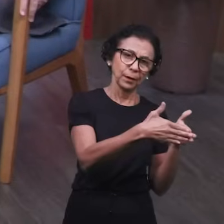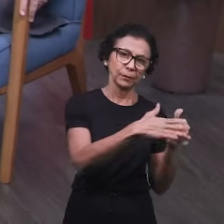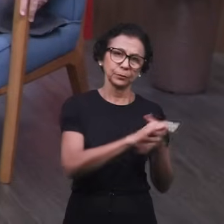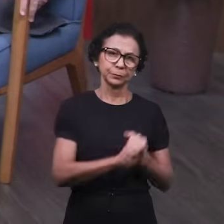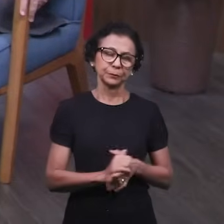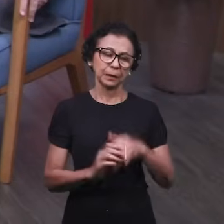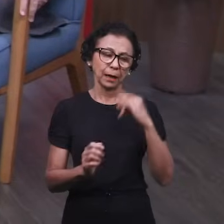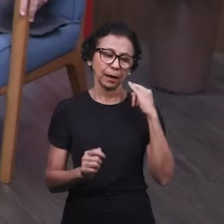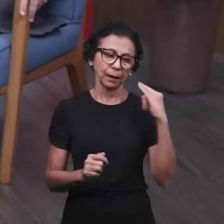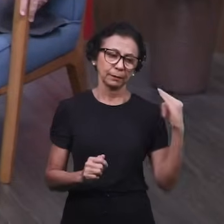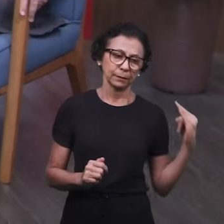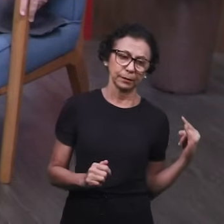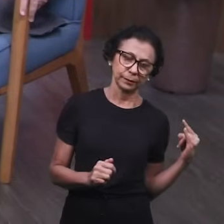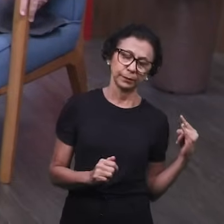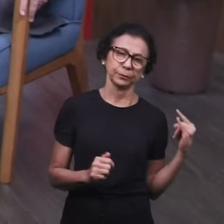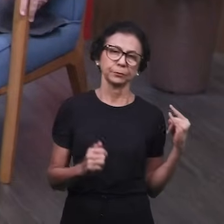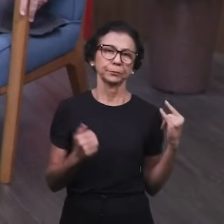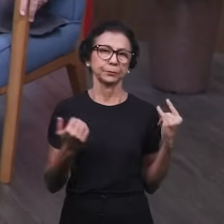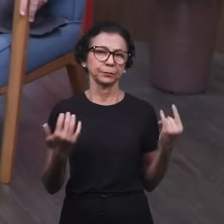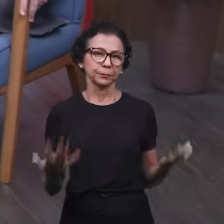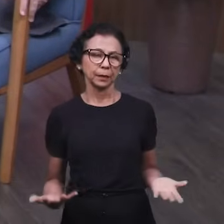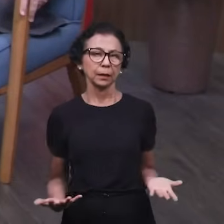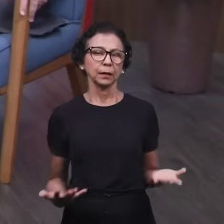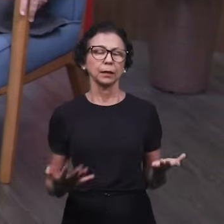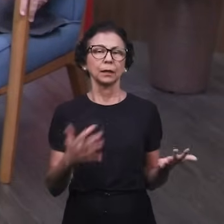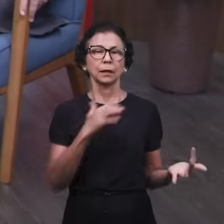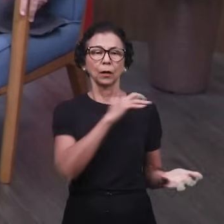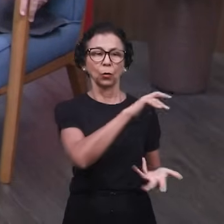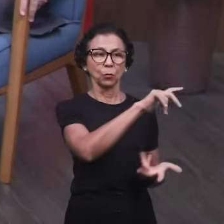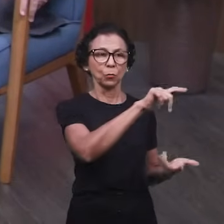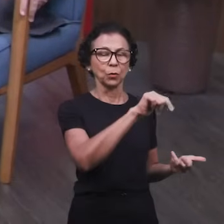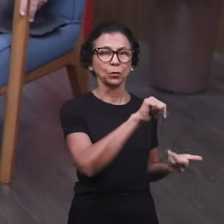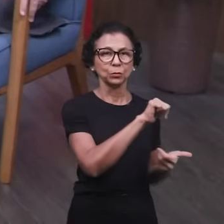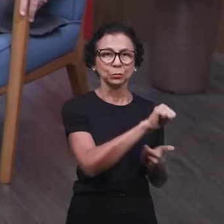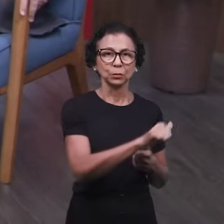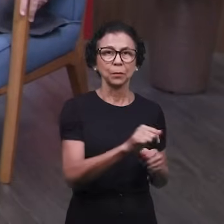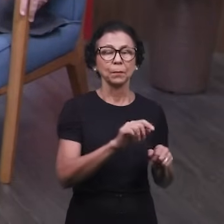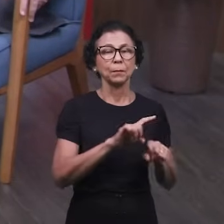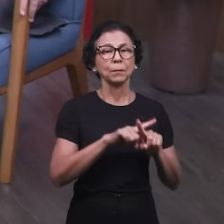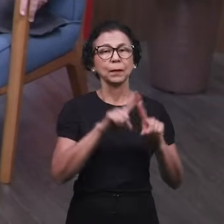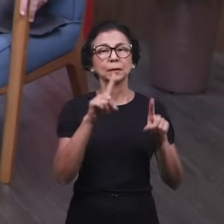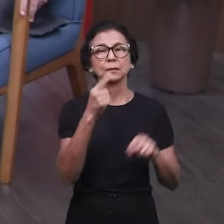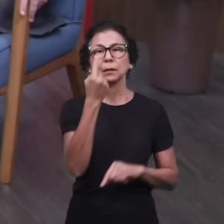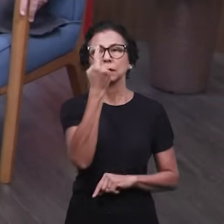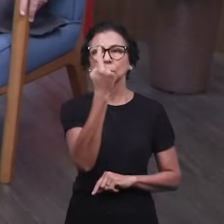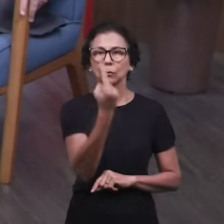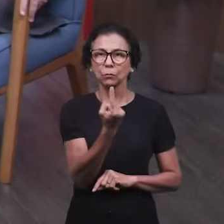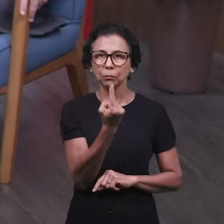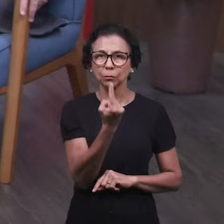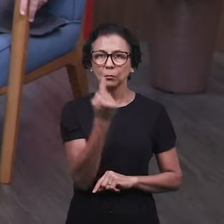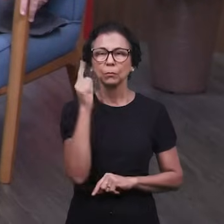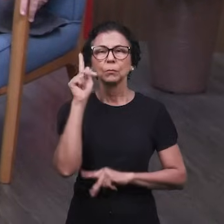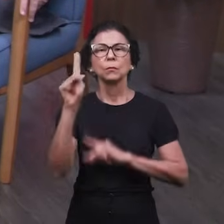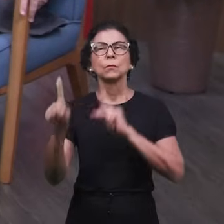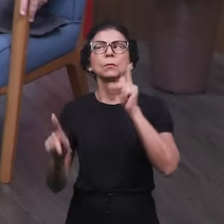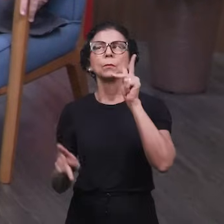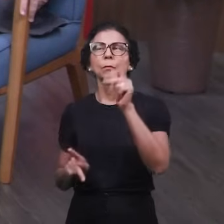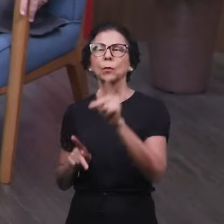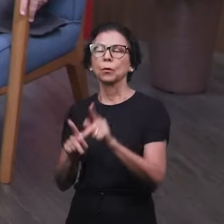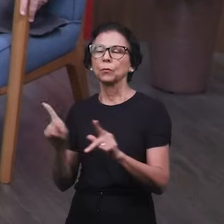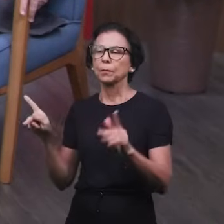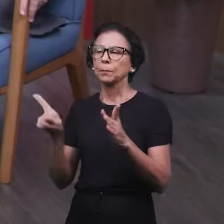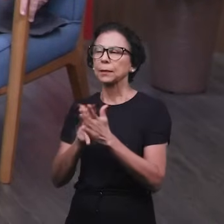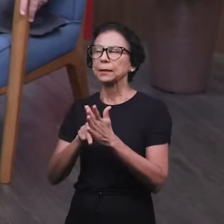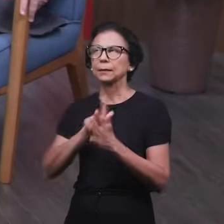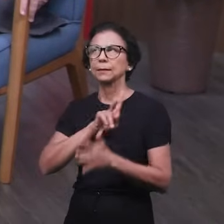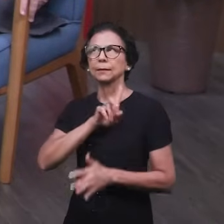aqui. Esse é um extremo. Qual é o outro? Há um povo que está sendo preservado. Glória a Deus. Há um povo que é